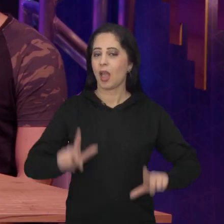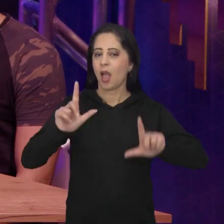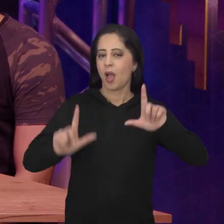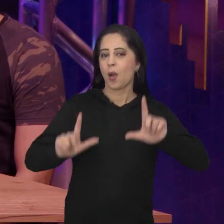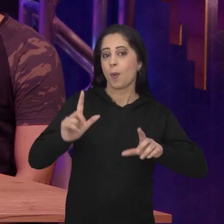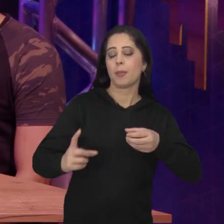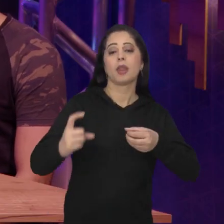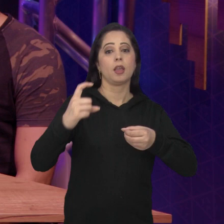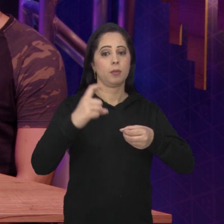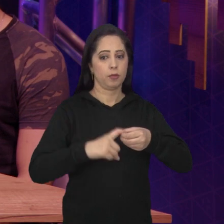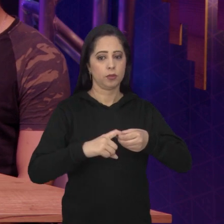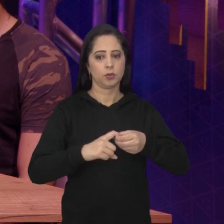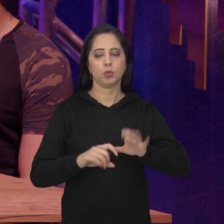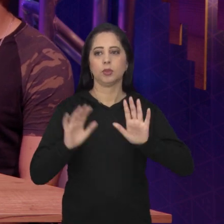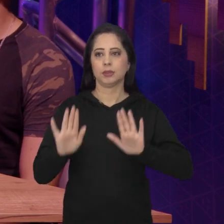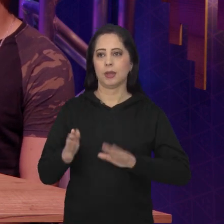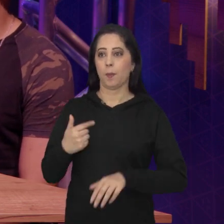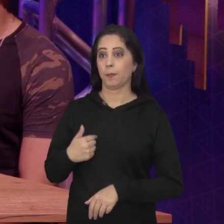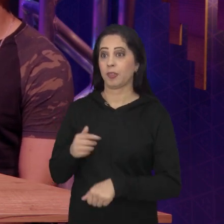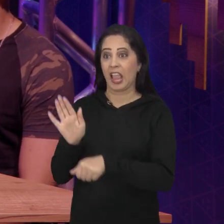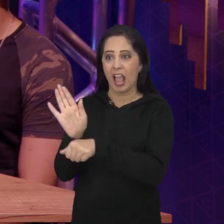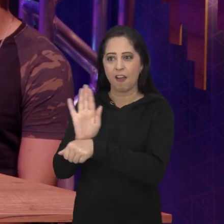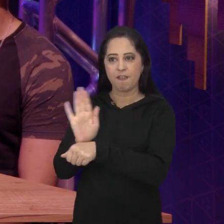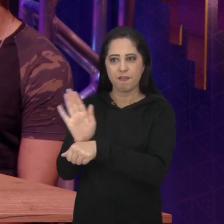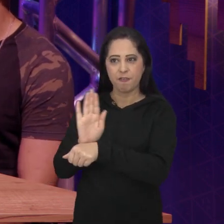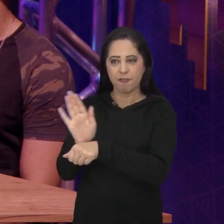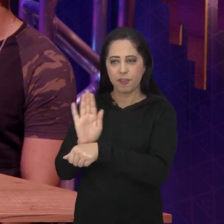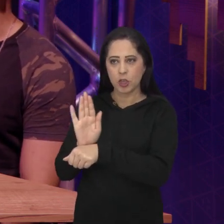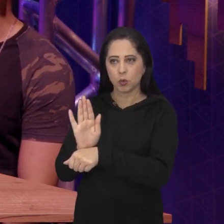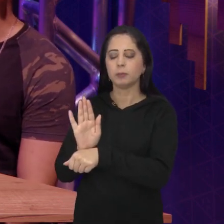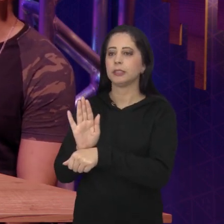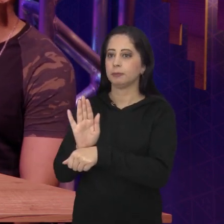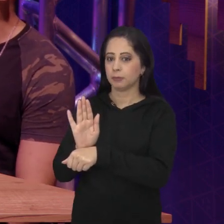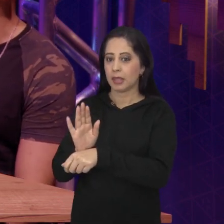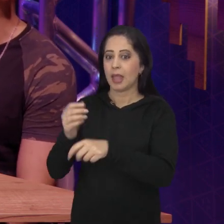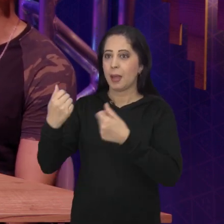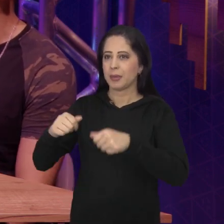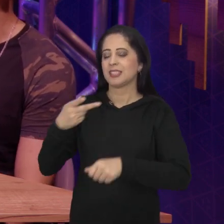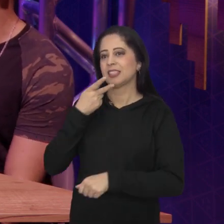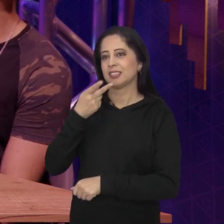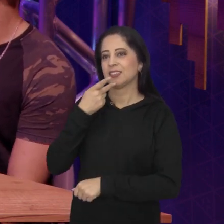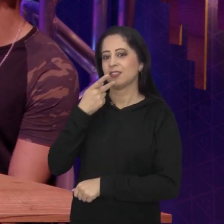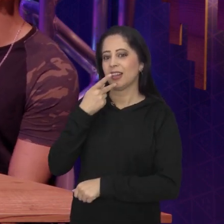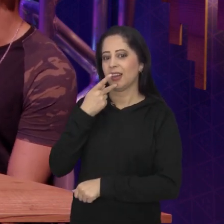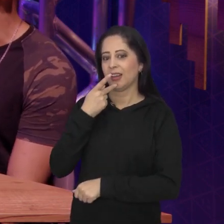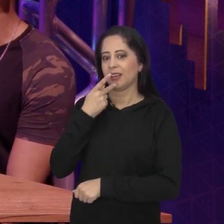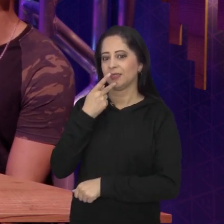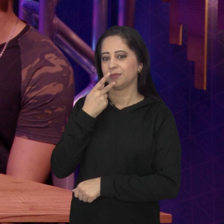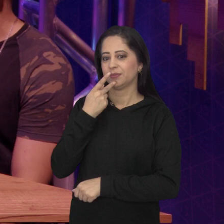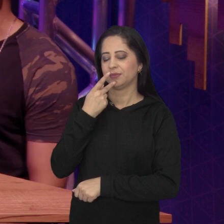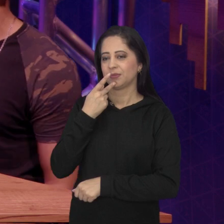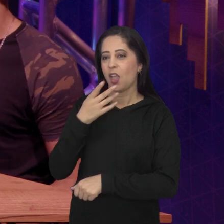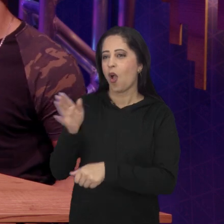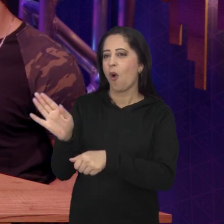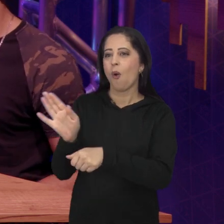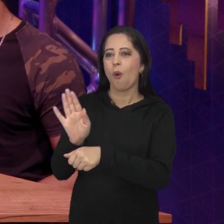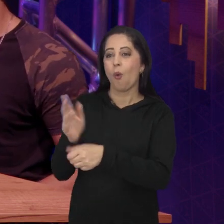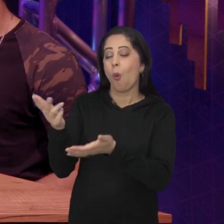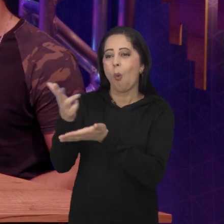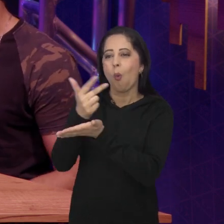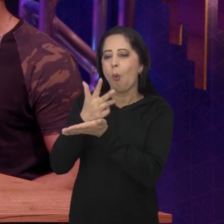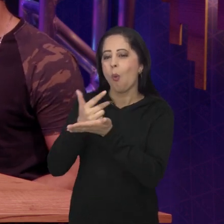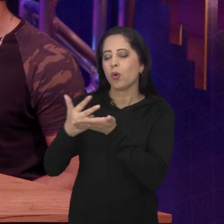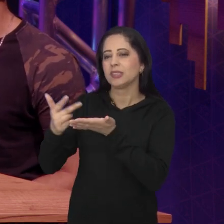É isso aí, galera. Estamos de volta. E Vic, um filme que não dá pra gente não falar é o Divertidamente. Que quando